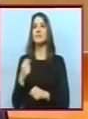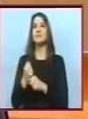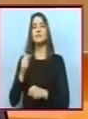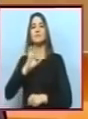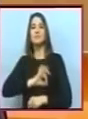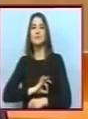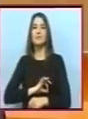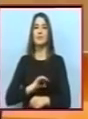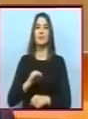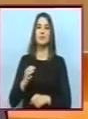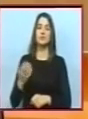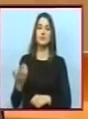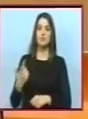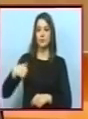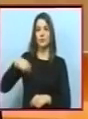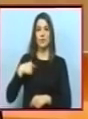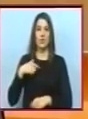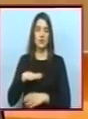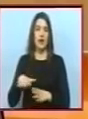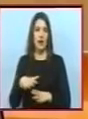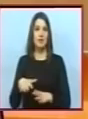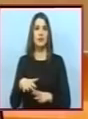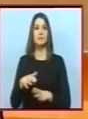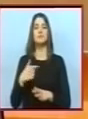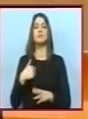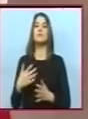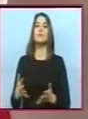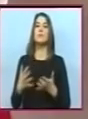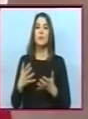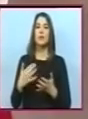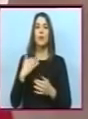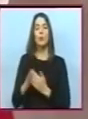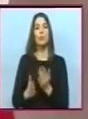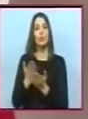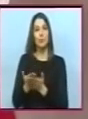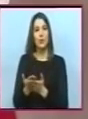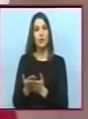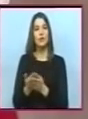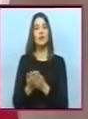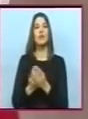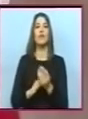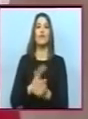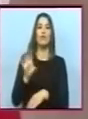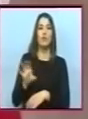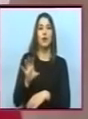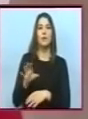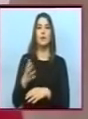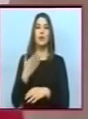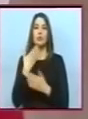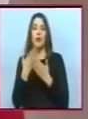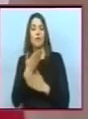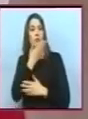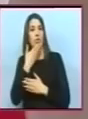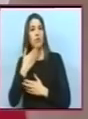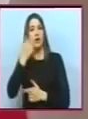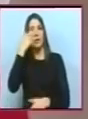profissionais na nossa área pretendem, enfim, propor medidas que sejam medidas úteis para